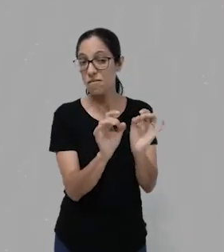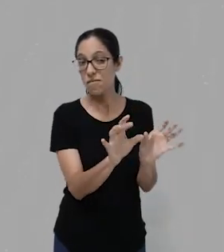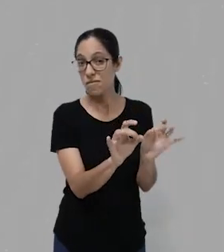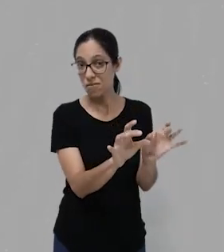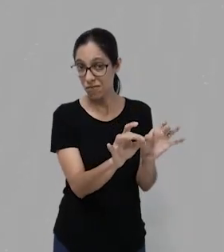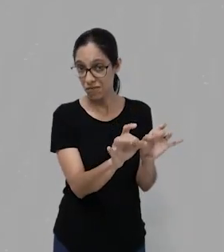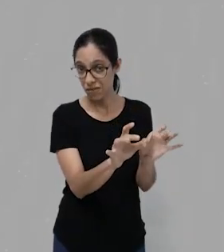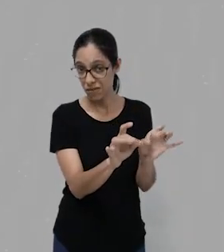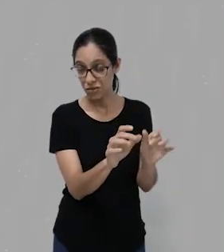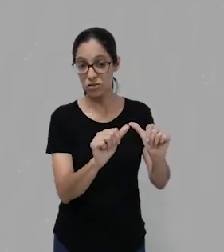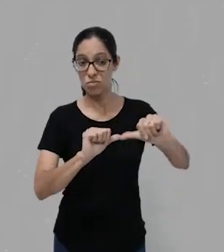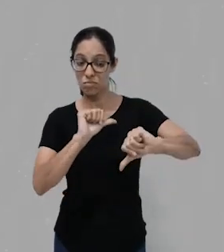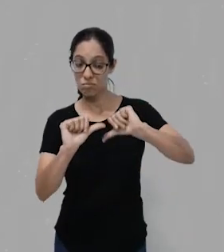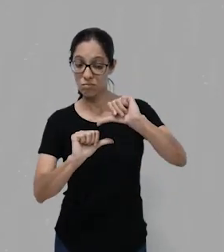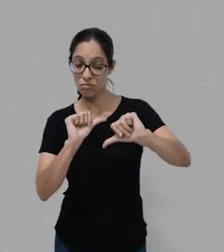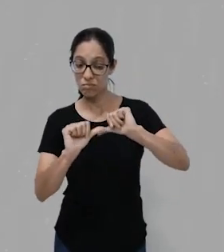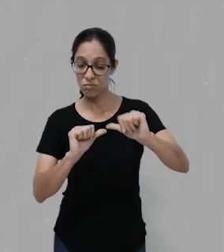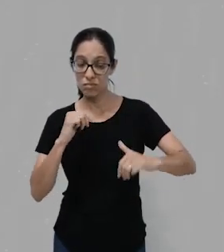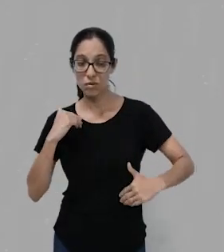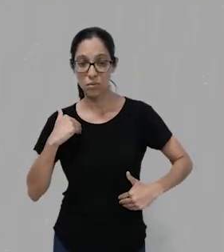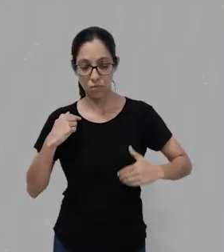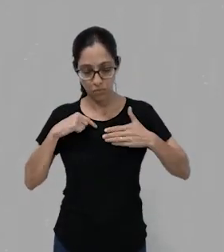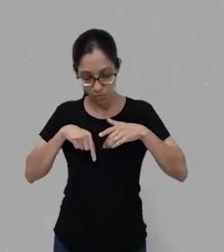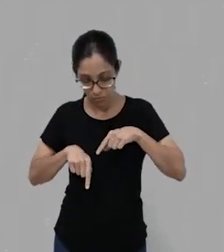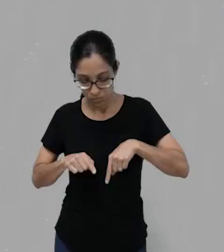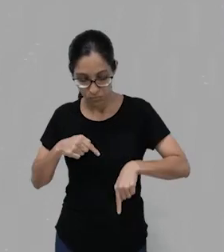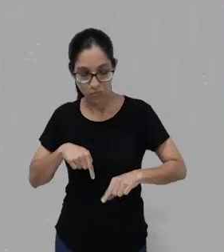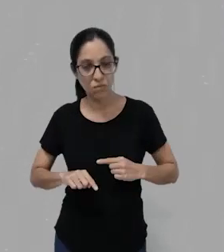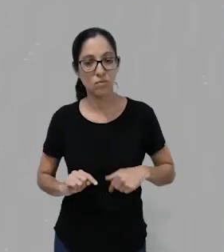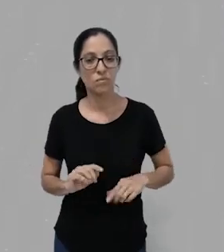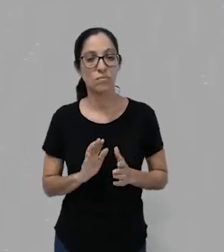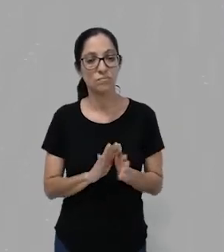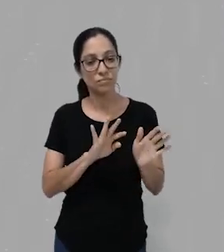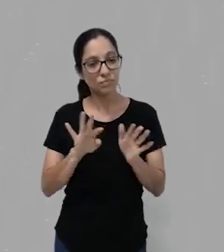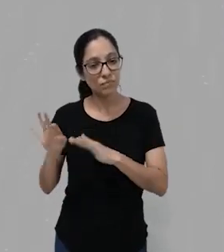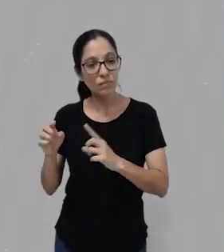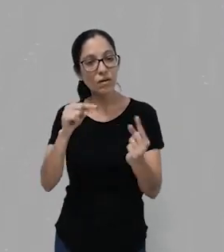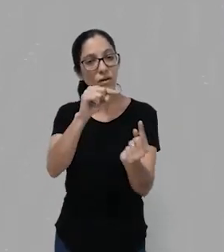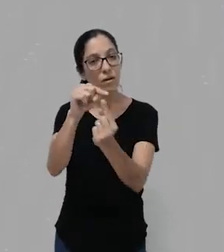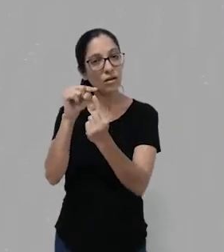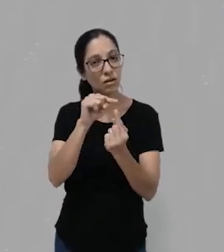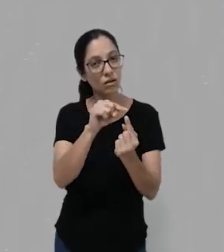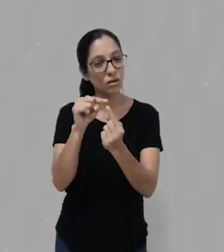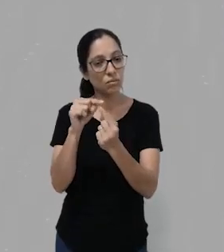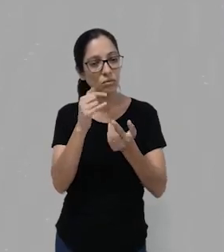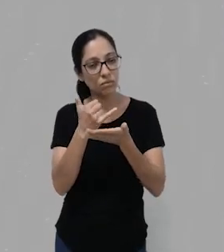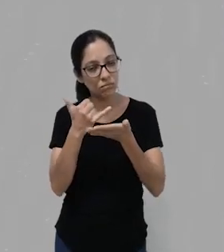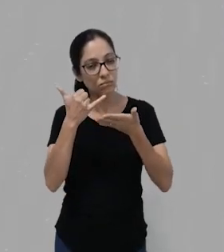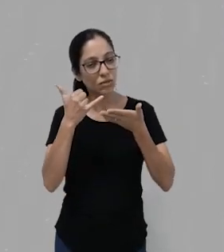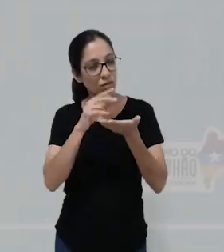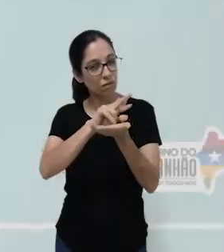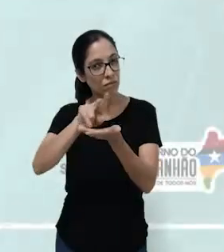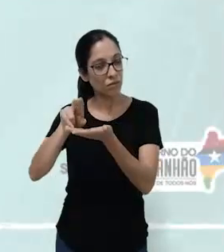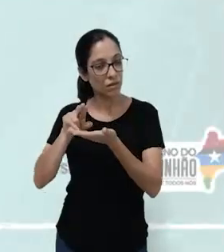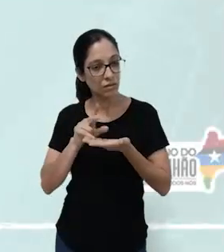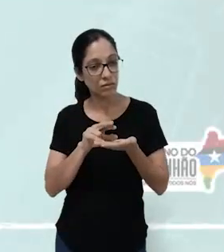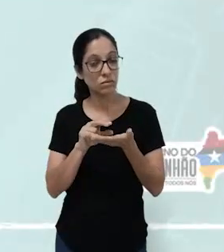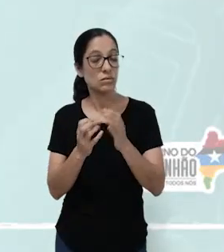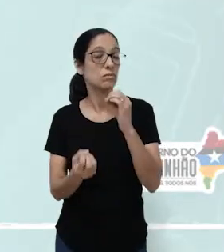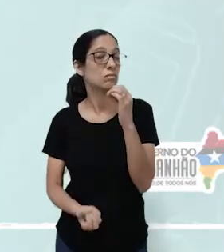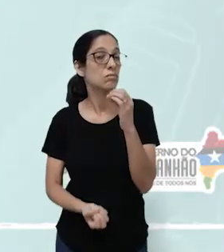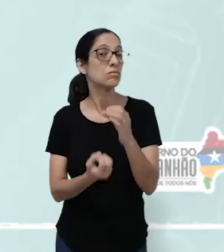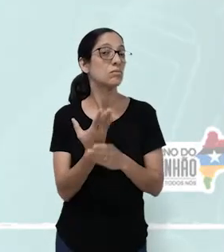de alterar o funcionamento. Tá certo? Quanto às classificações, tá aqui, ó. Coloquei quanto à